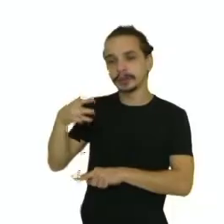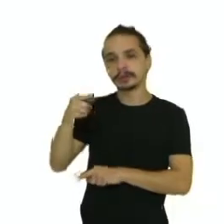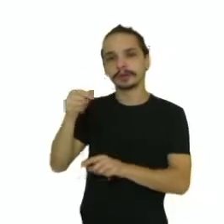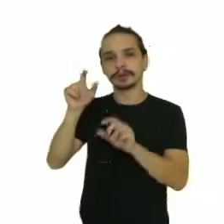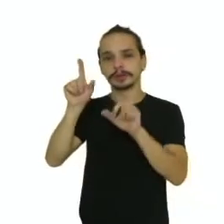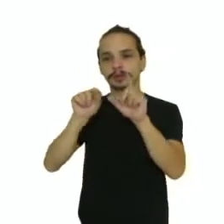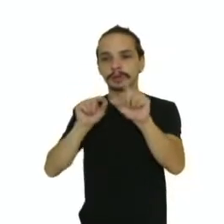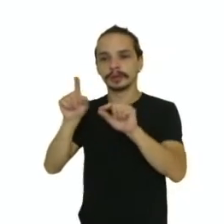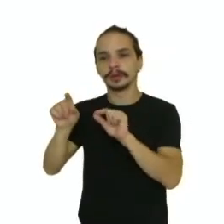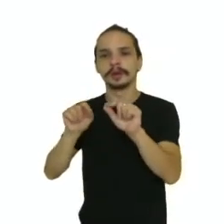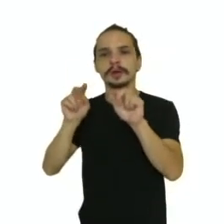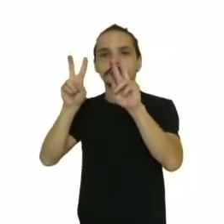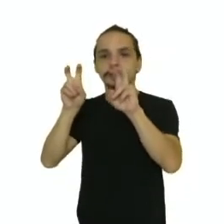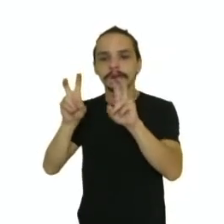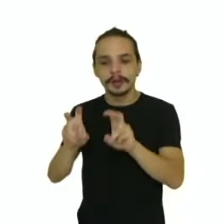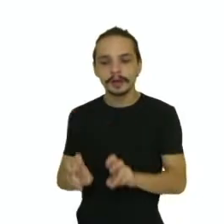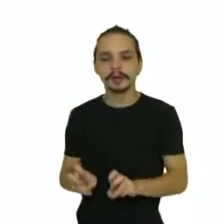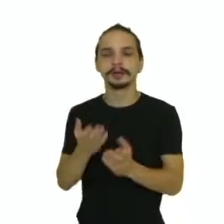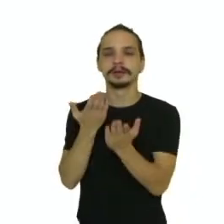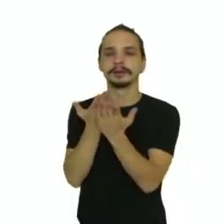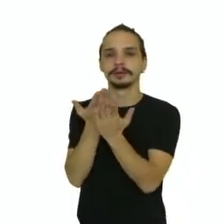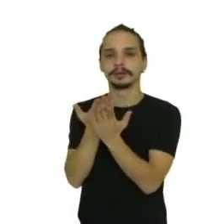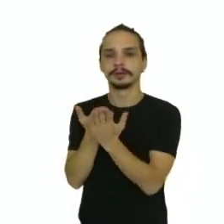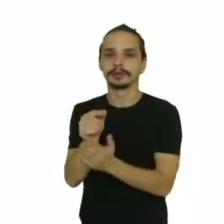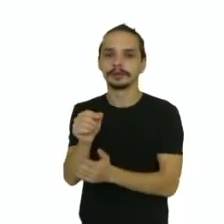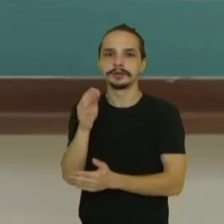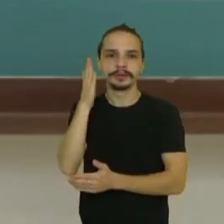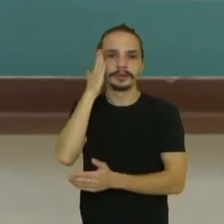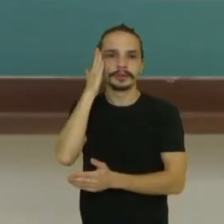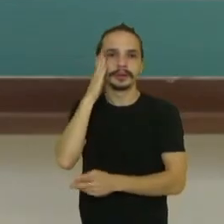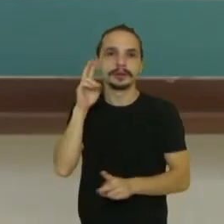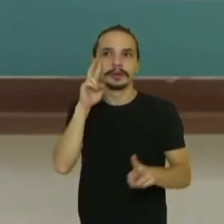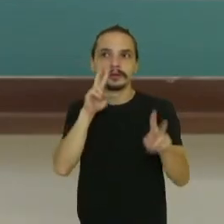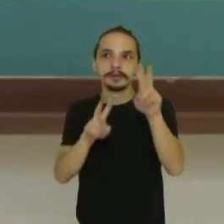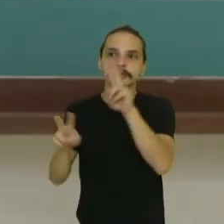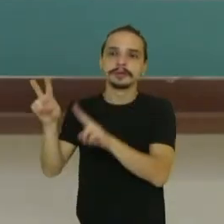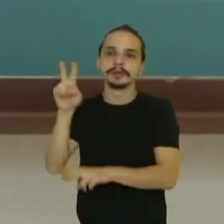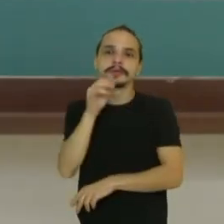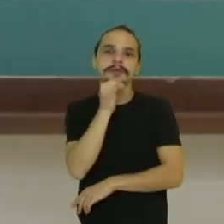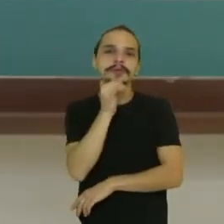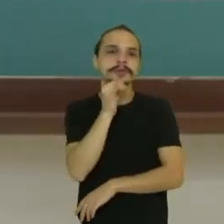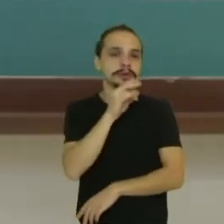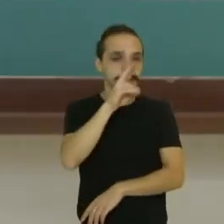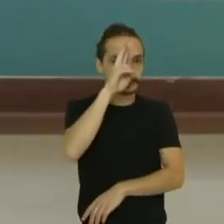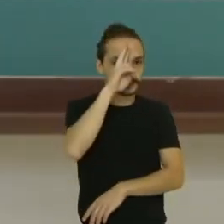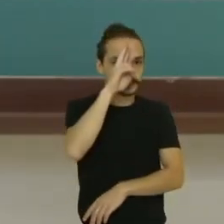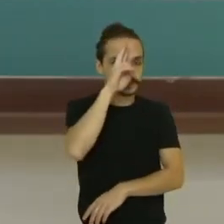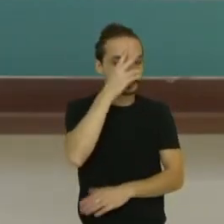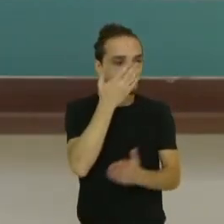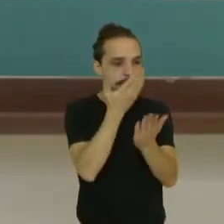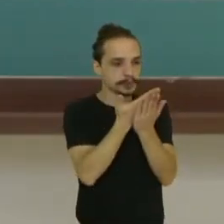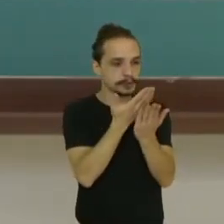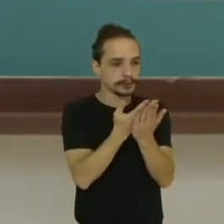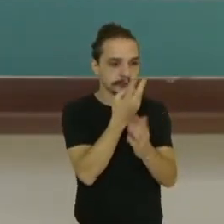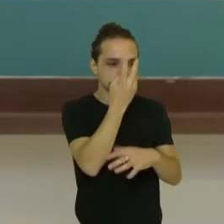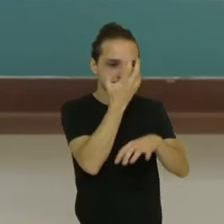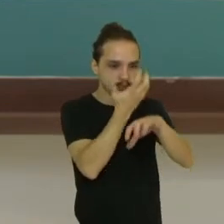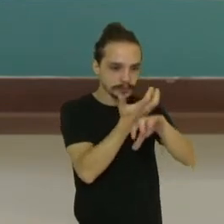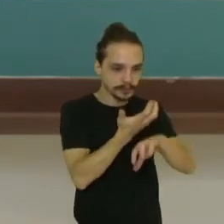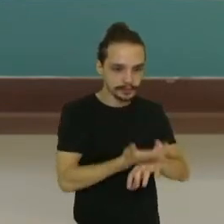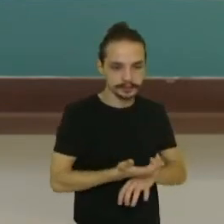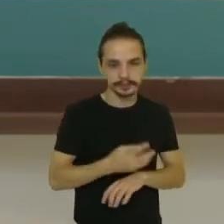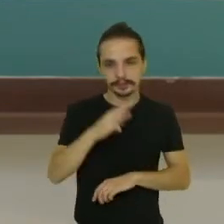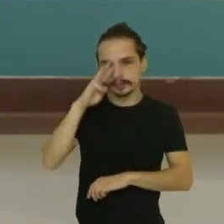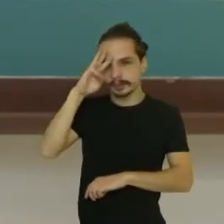estudar por período né E aí você consegue visualizar então né a segunda-feira Você estuda duas matérias as